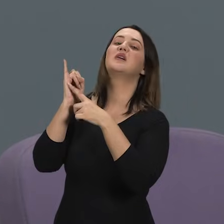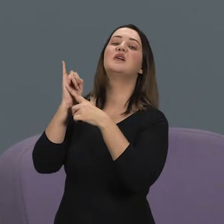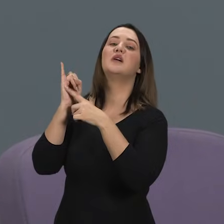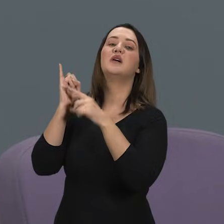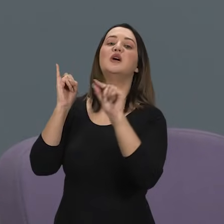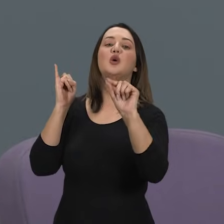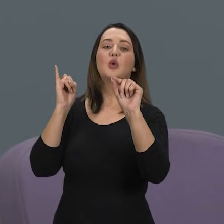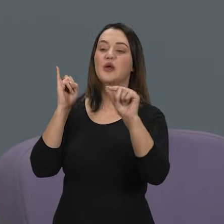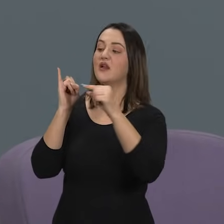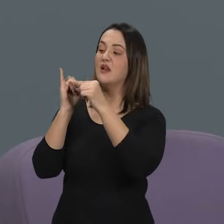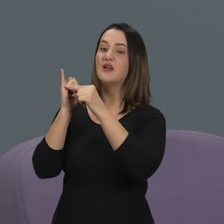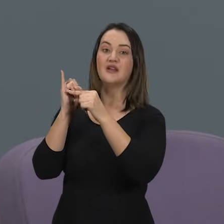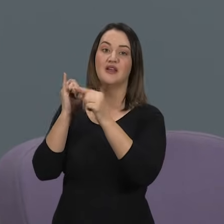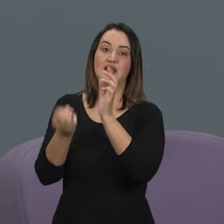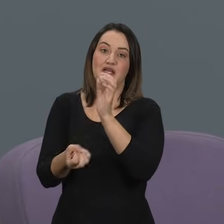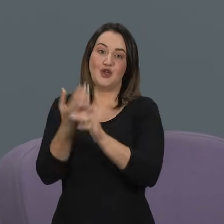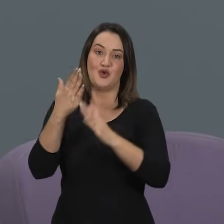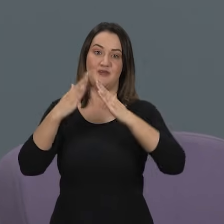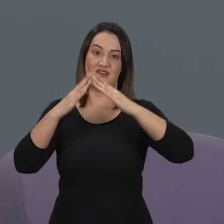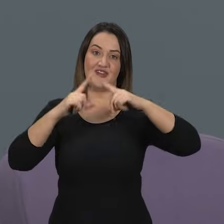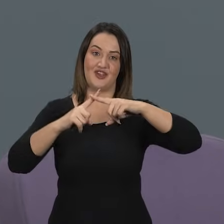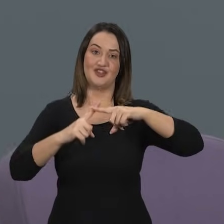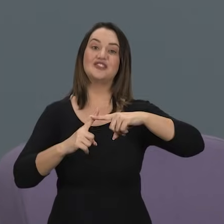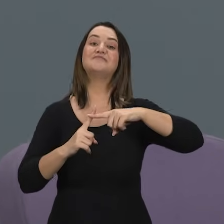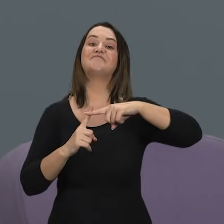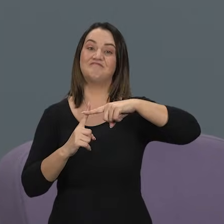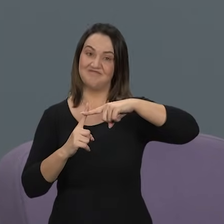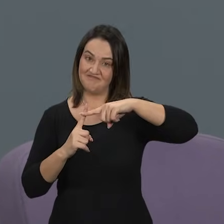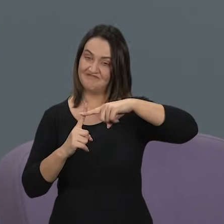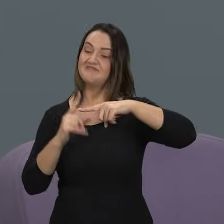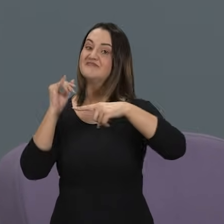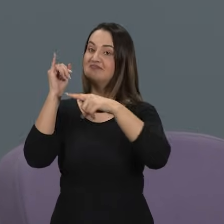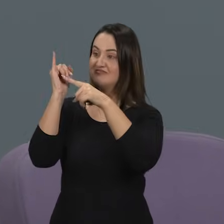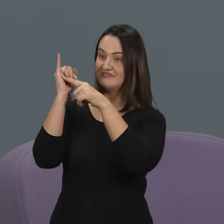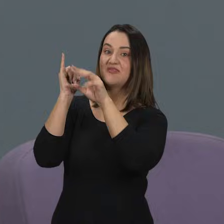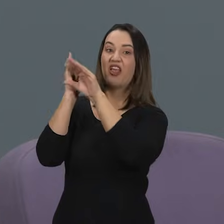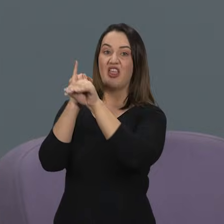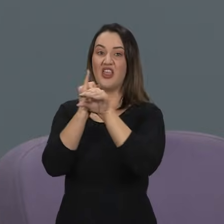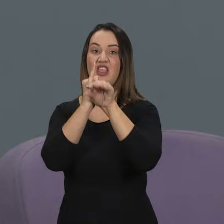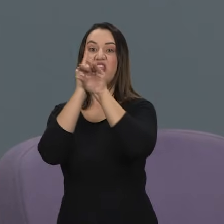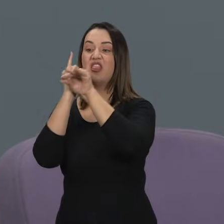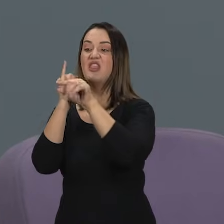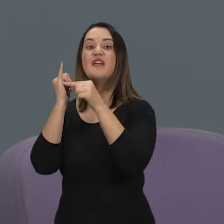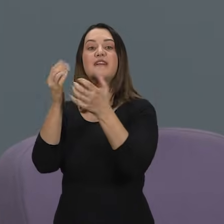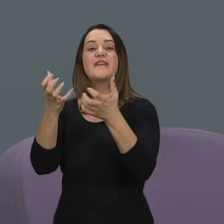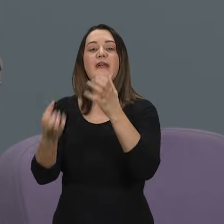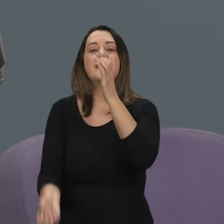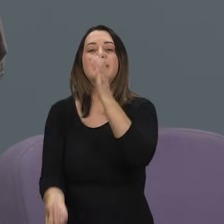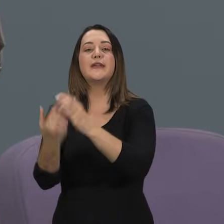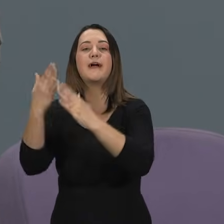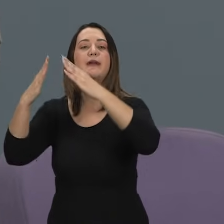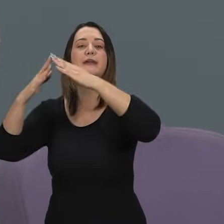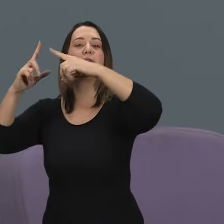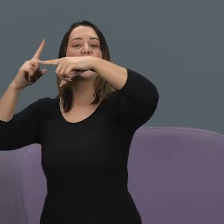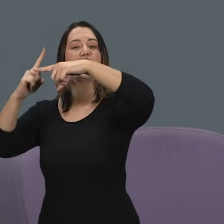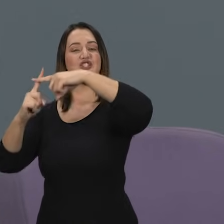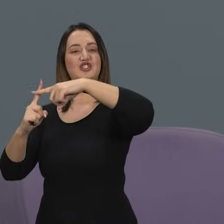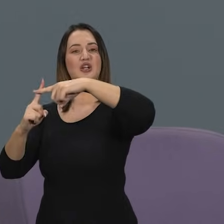ponta pequena estabeleceria uma igreja? Teria uma igreja como a